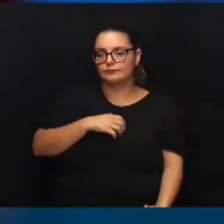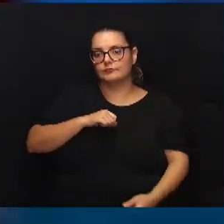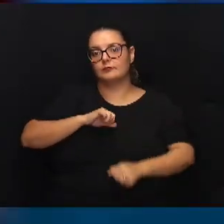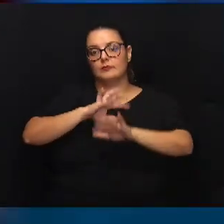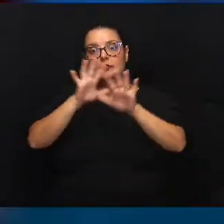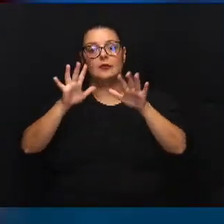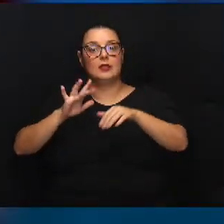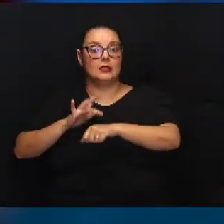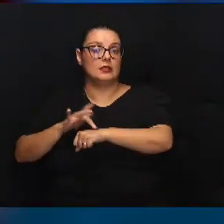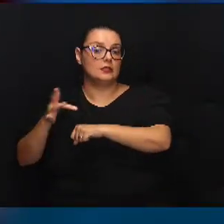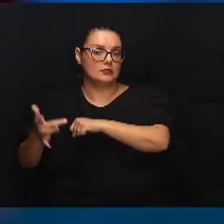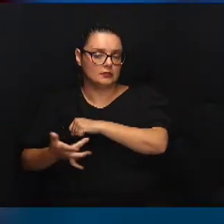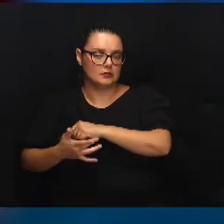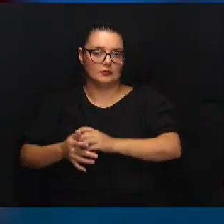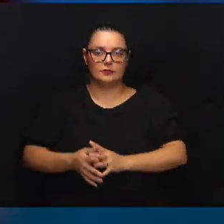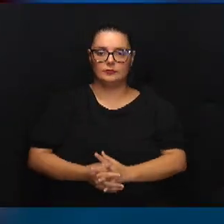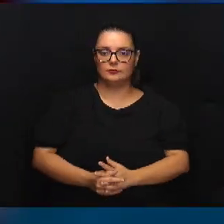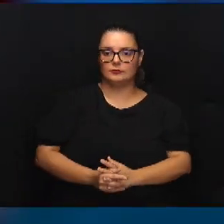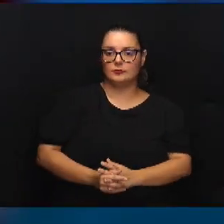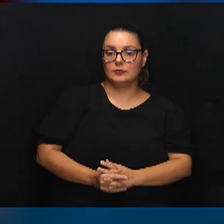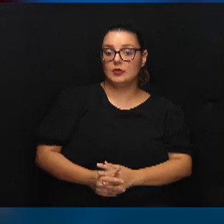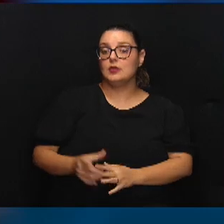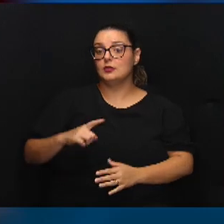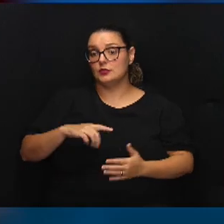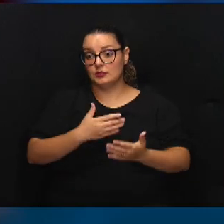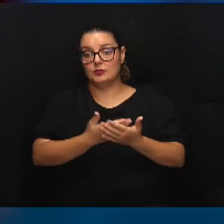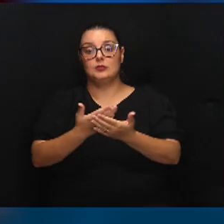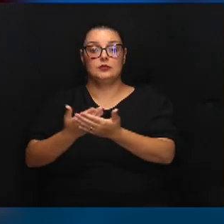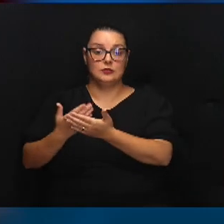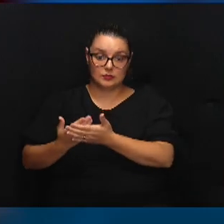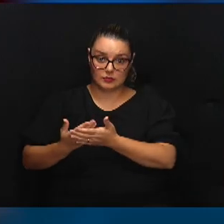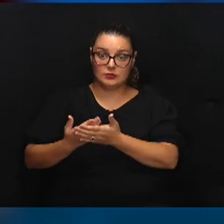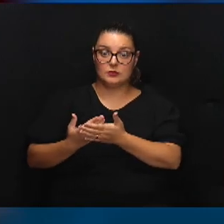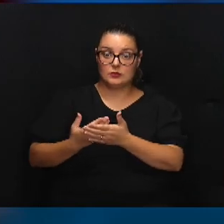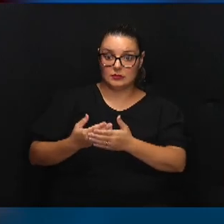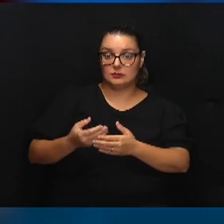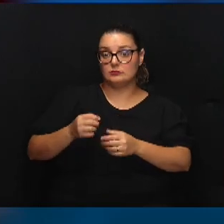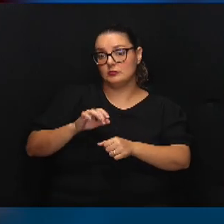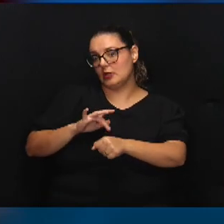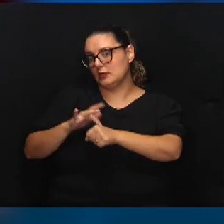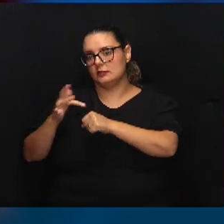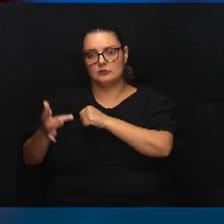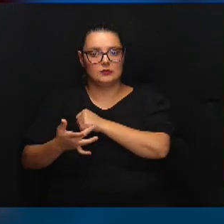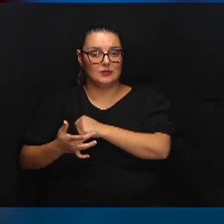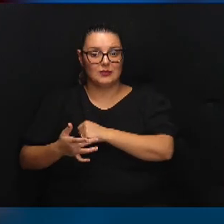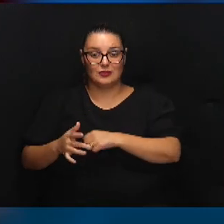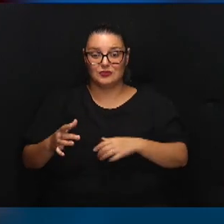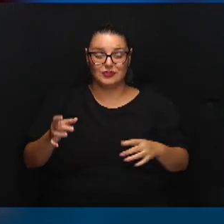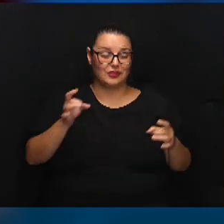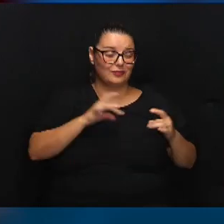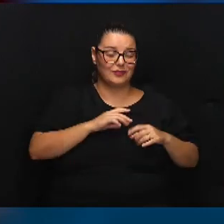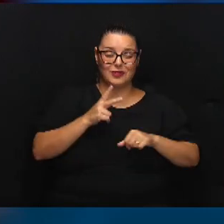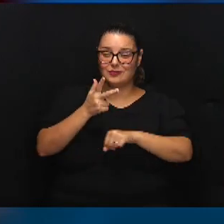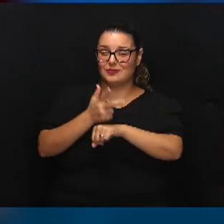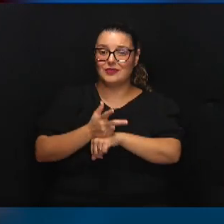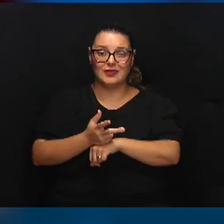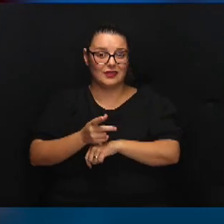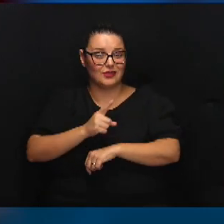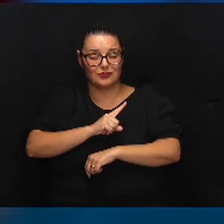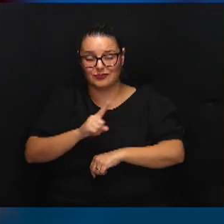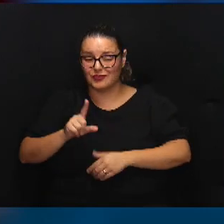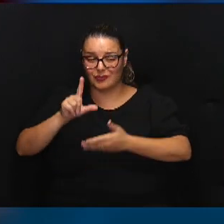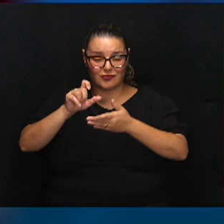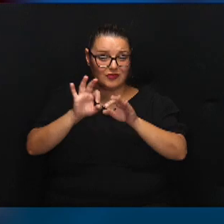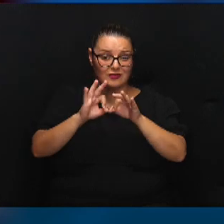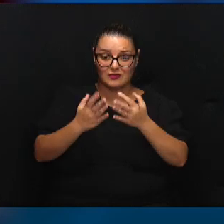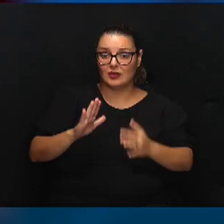redes sociais. Eu tive que estudar bastante as redes sociais, eu tinha pavor de câmera, eu não saía em uma foto de família, eu falo,